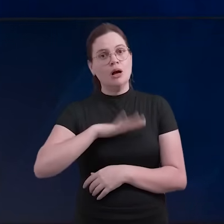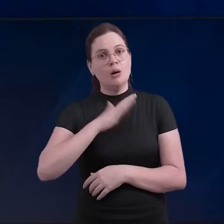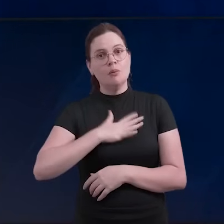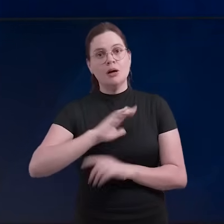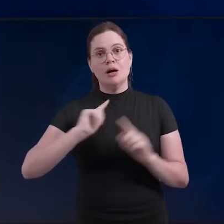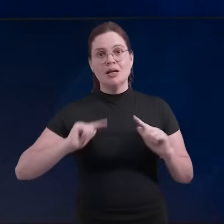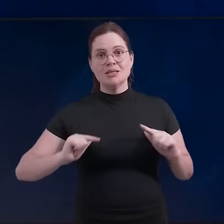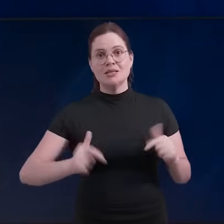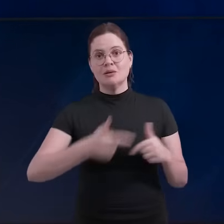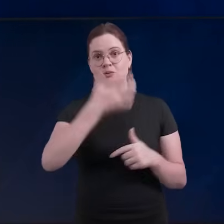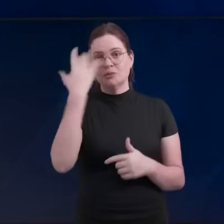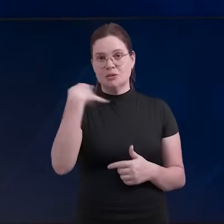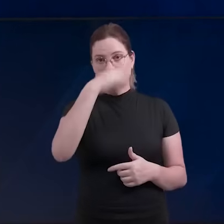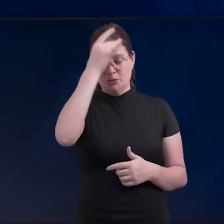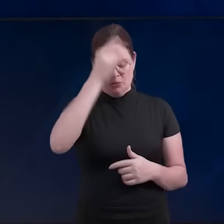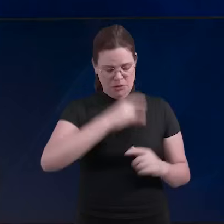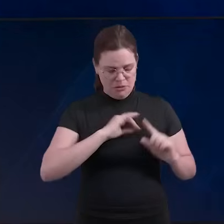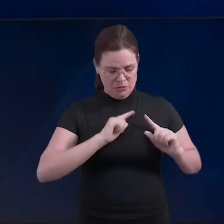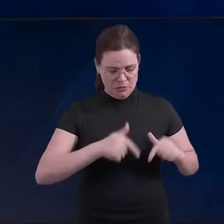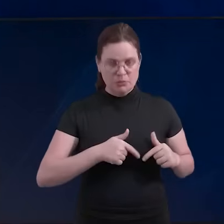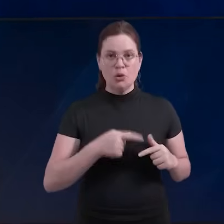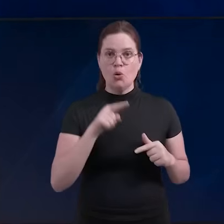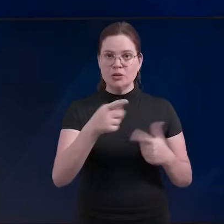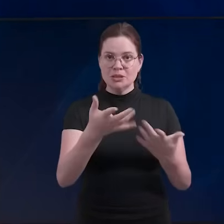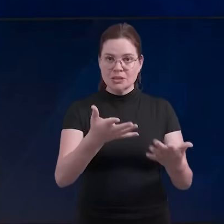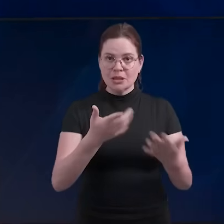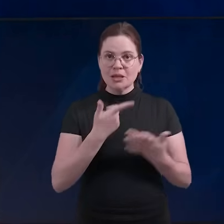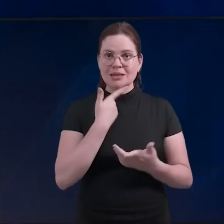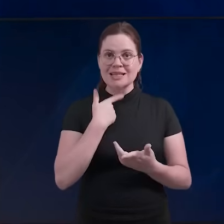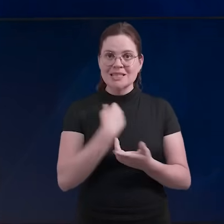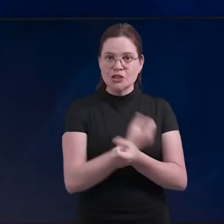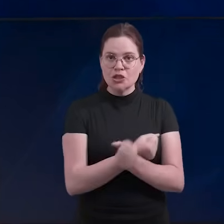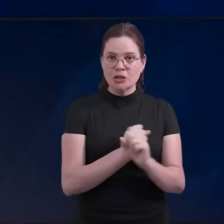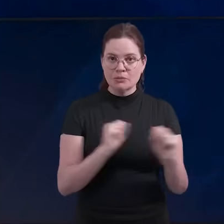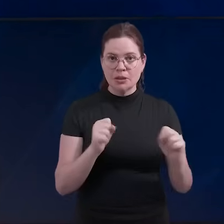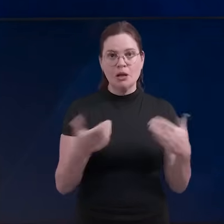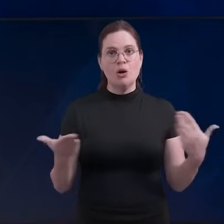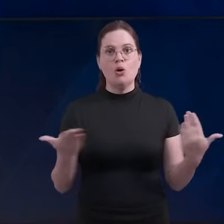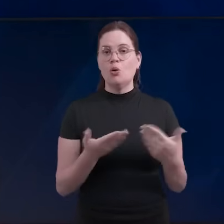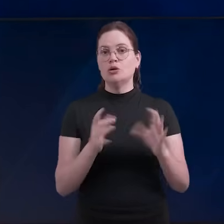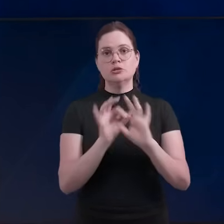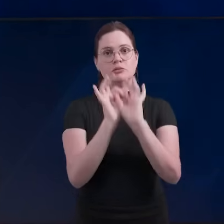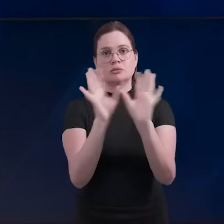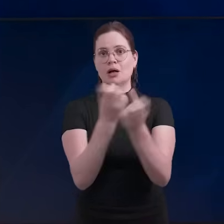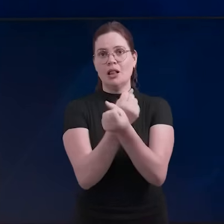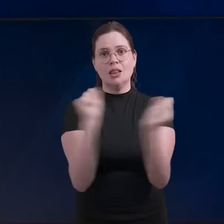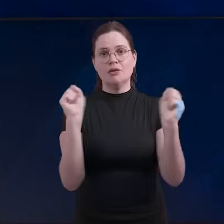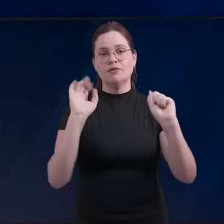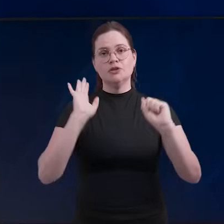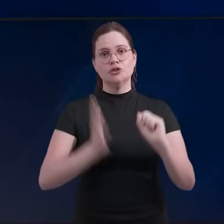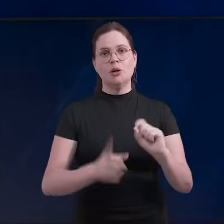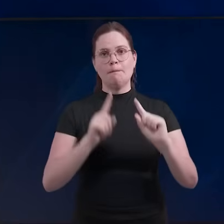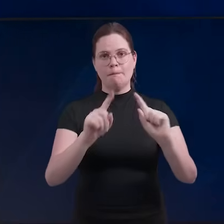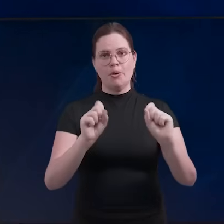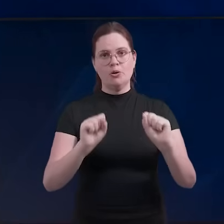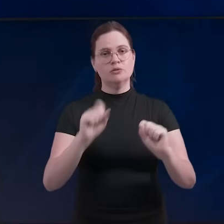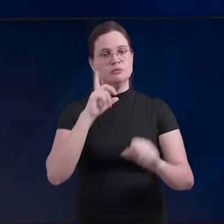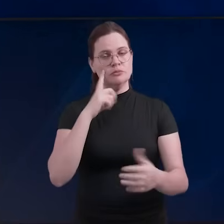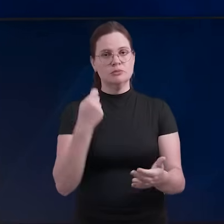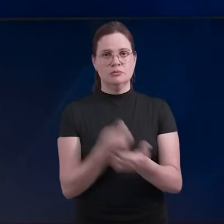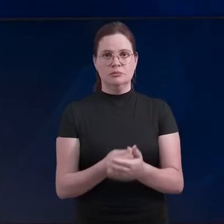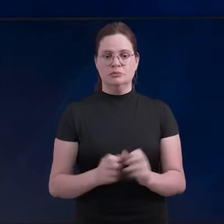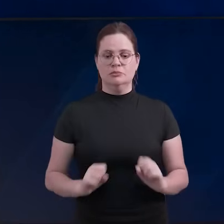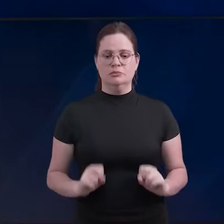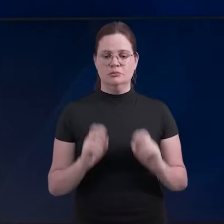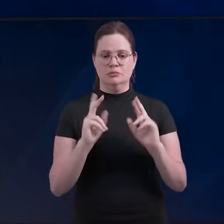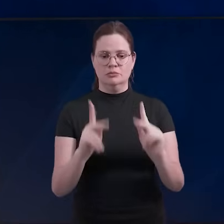Você antes tinha o desejo de se libertar, hoje não. Hoje, se você é em Jesus, você é livre, portanto você pode fazer a sua